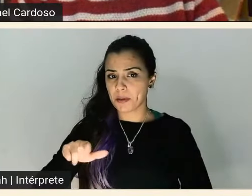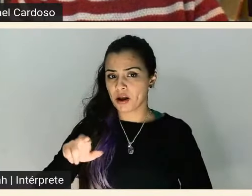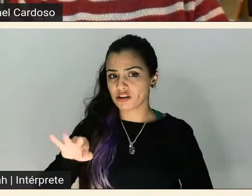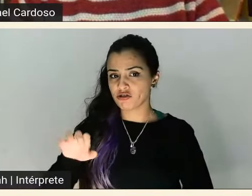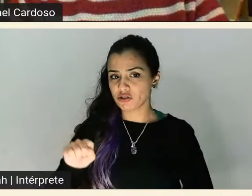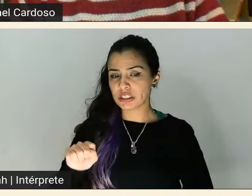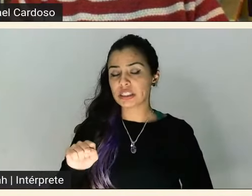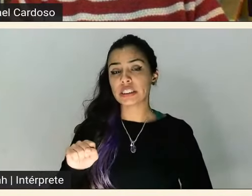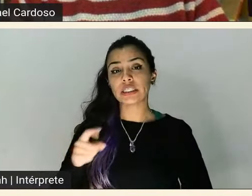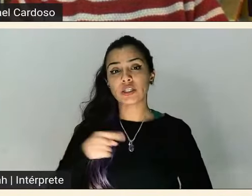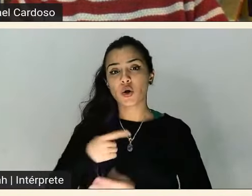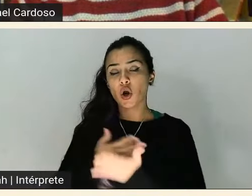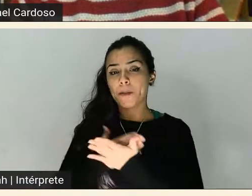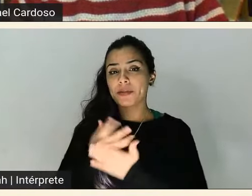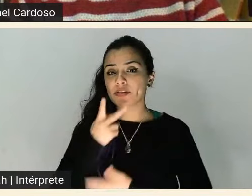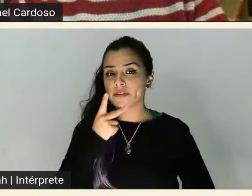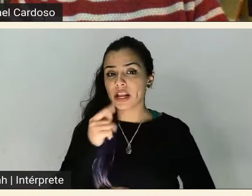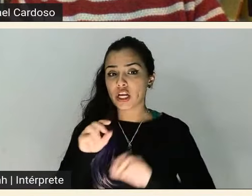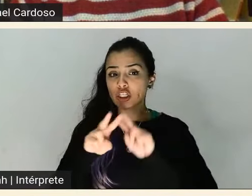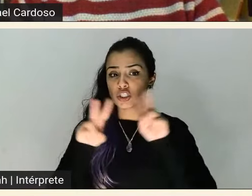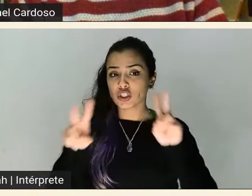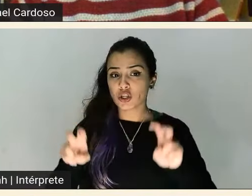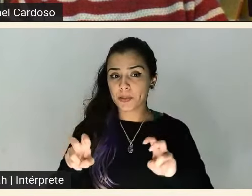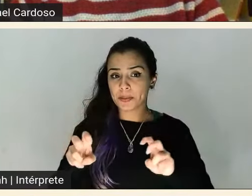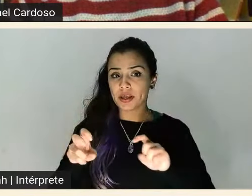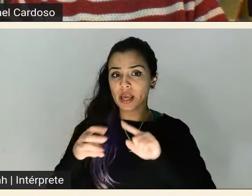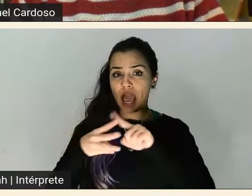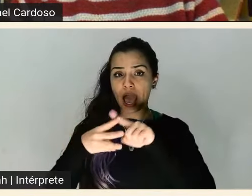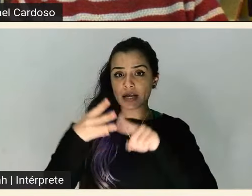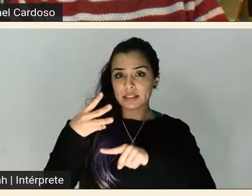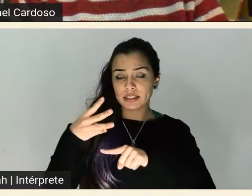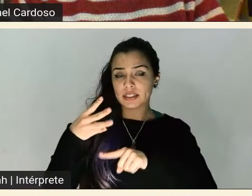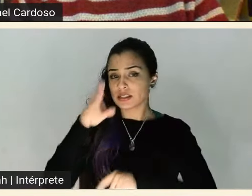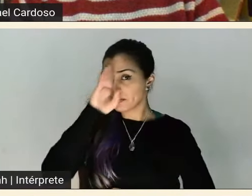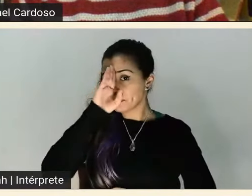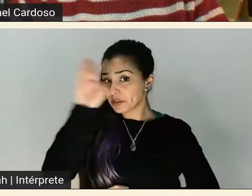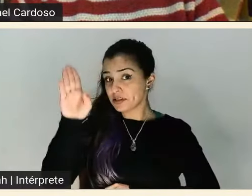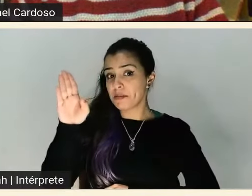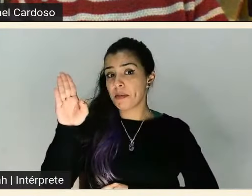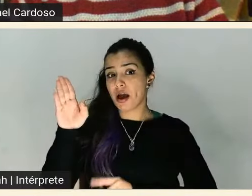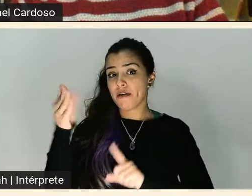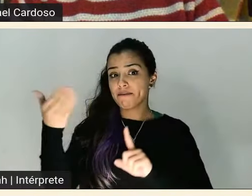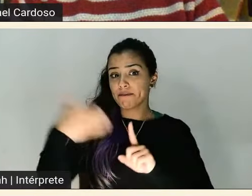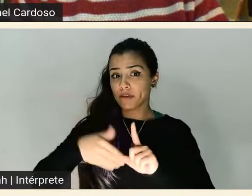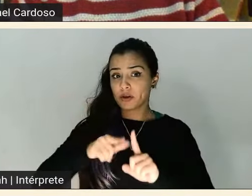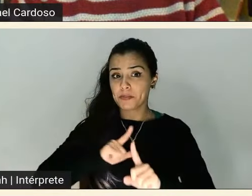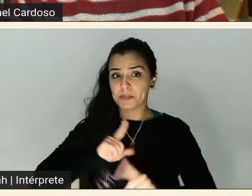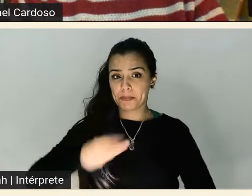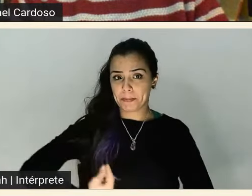as três figuras mais presentes dentro